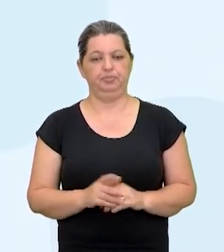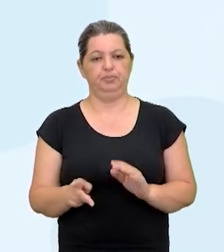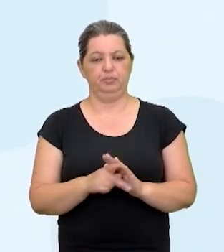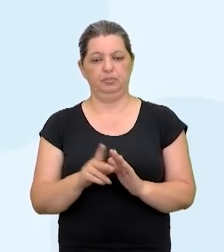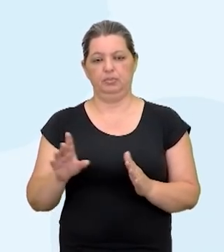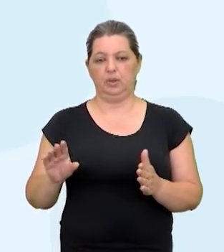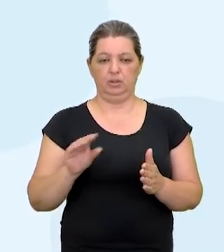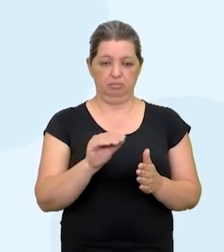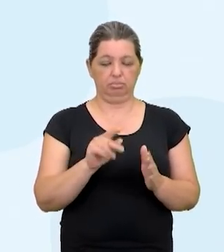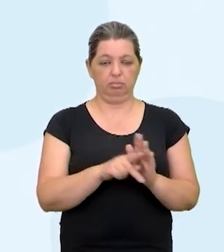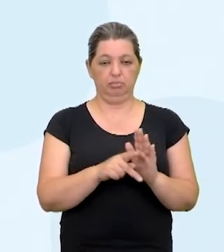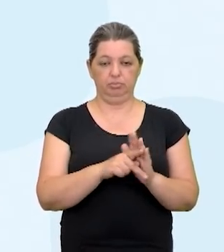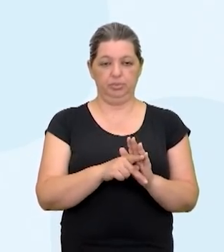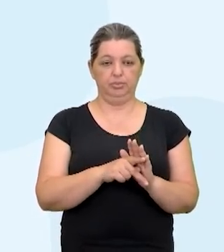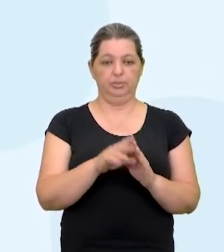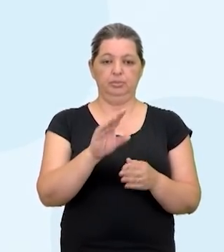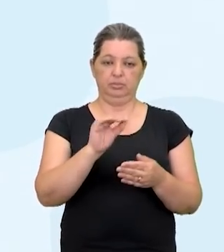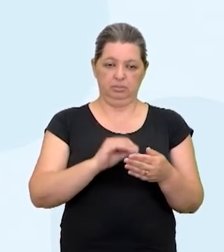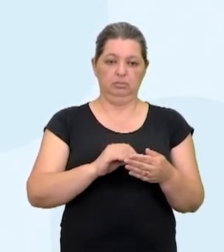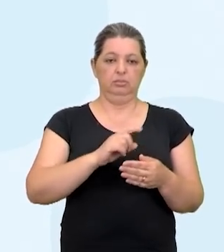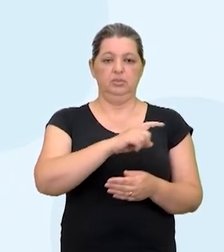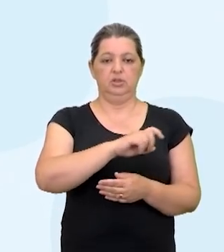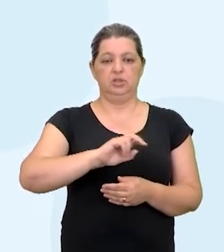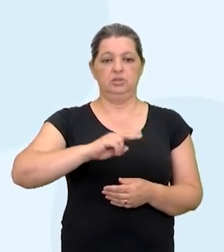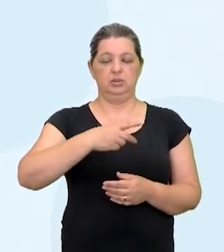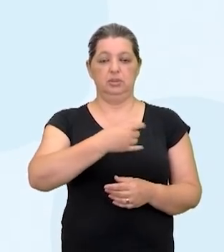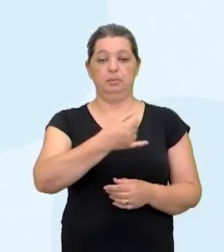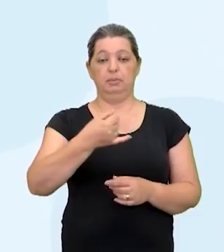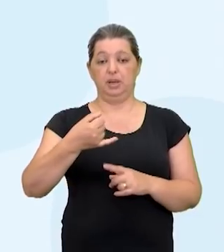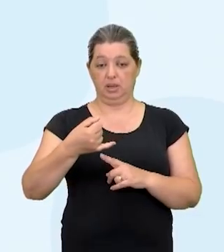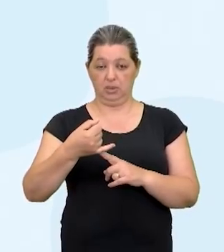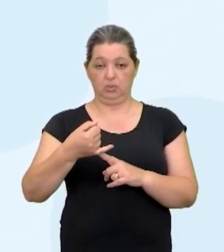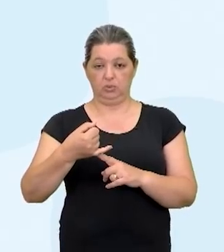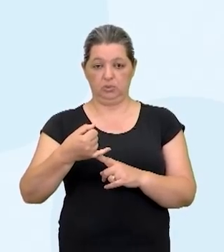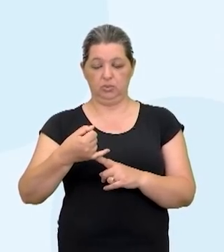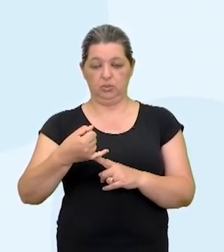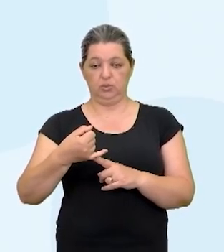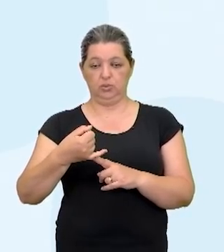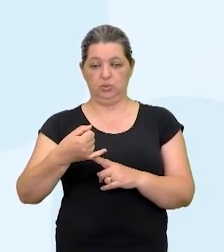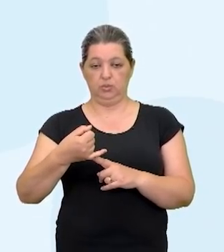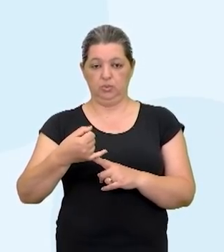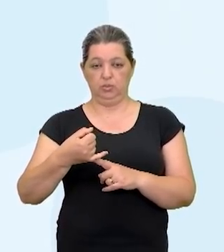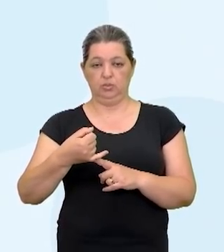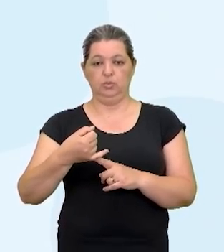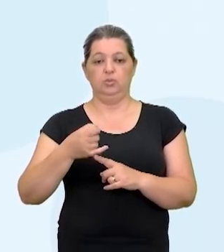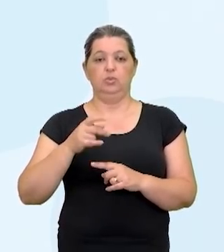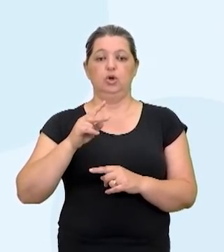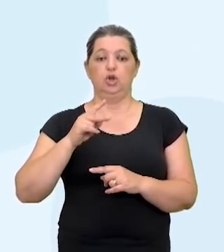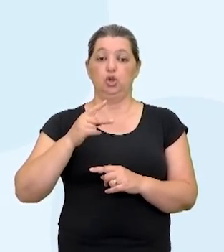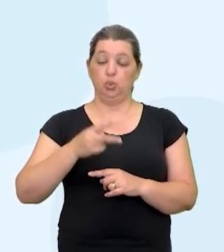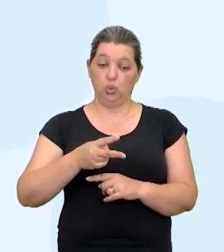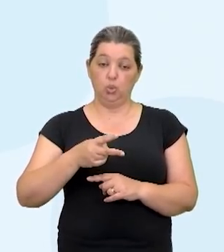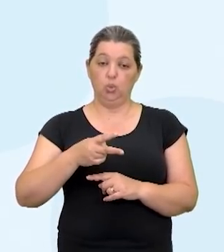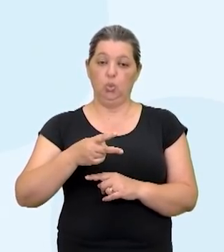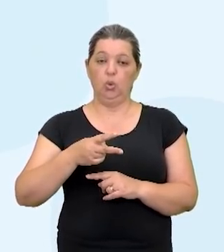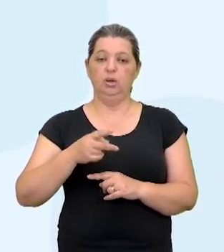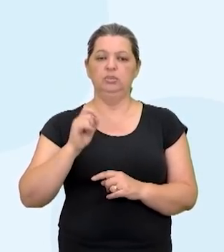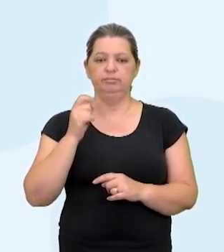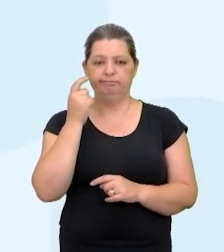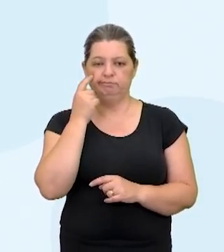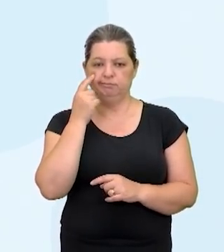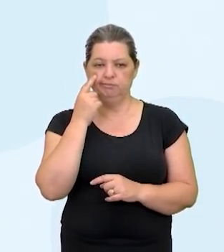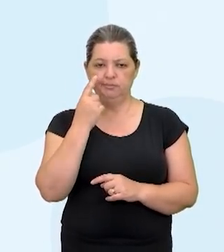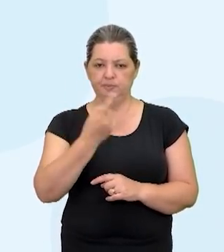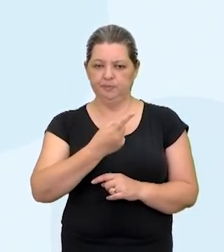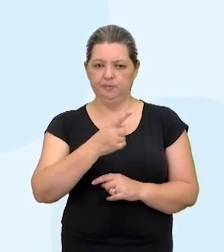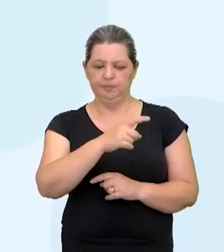x², vai pôr o menos e vai pensar, eu tive que fazer 2 vezes o primeiro termo vezes o segundo. Eu tô vendo que o primeiro